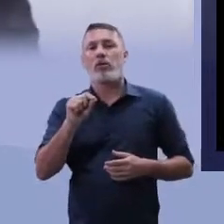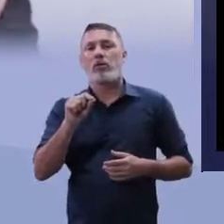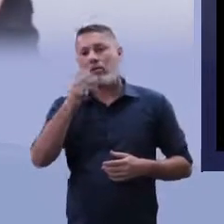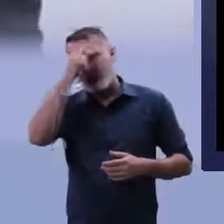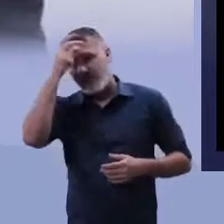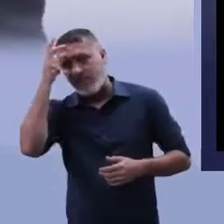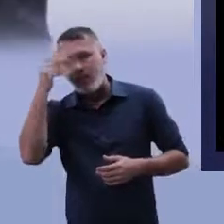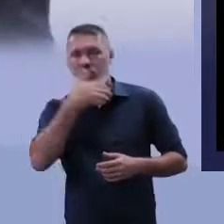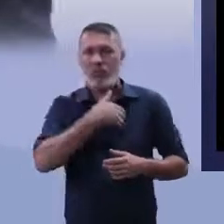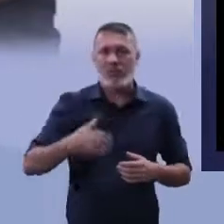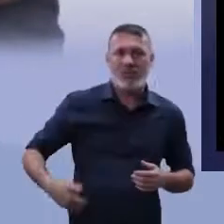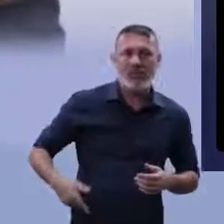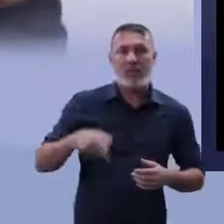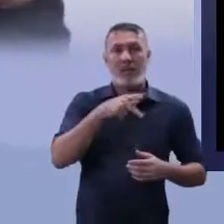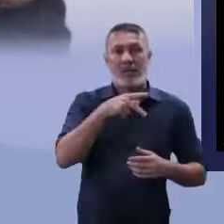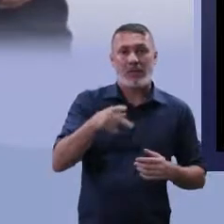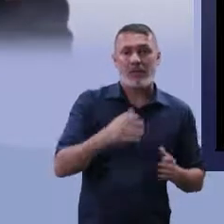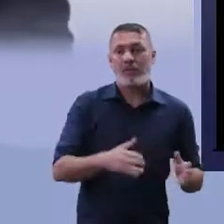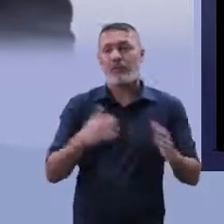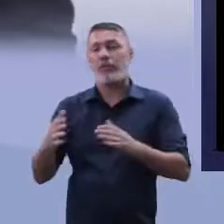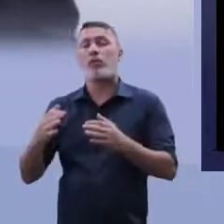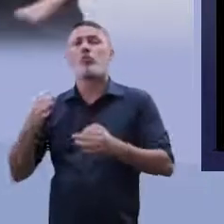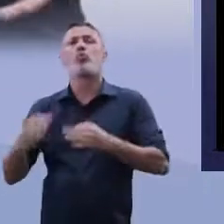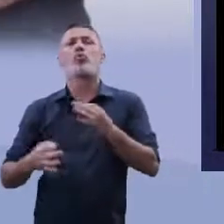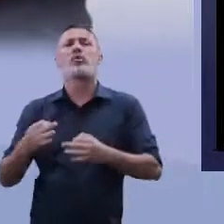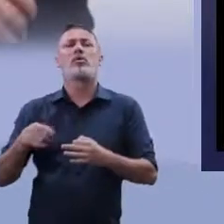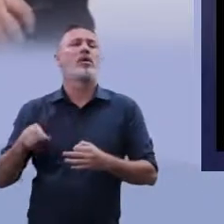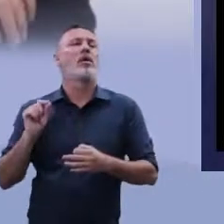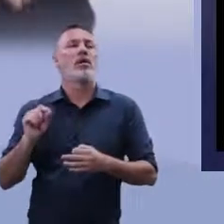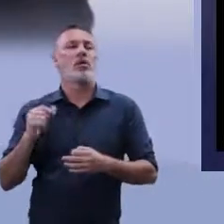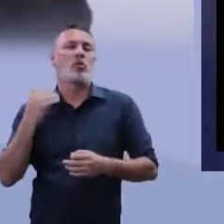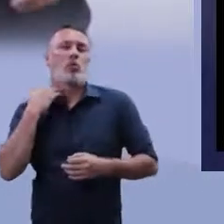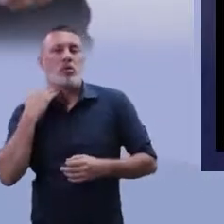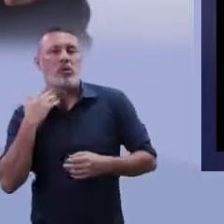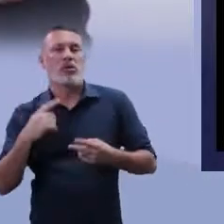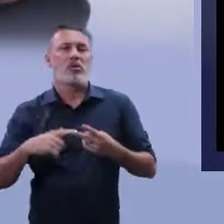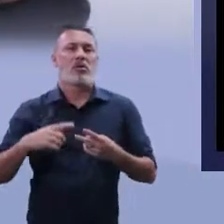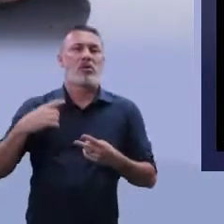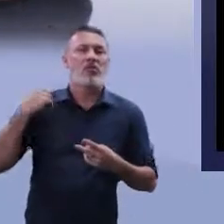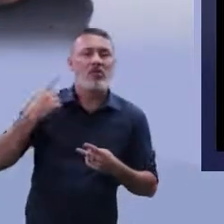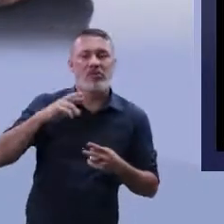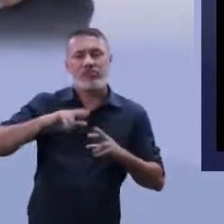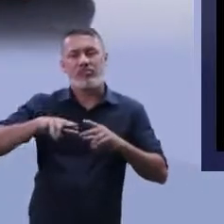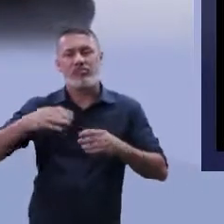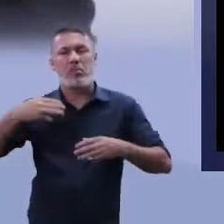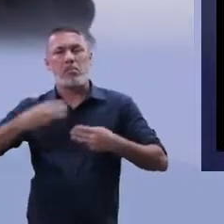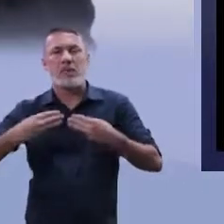do Distrito Federal e o presidente da República, e o poder judiciário representado aí por todo